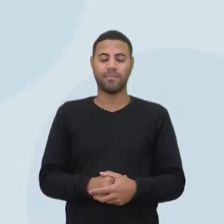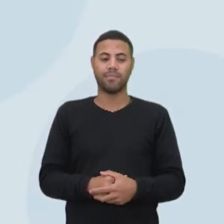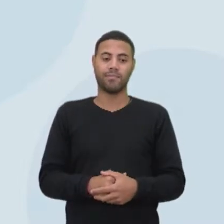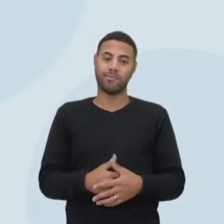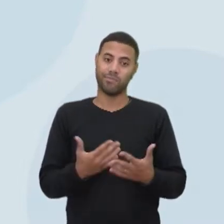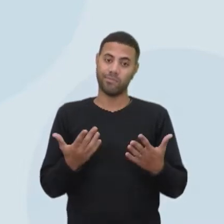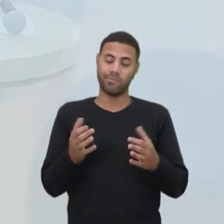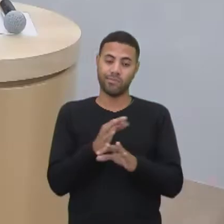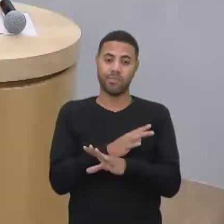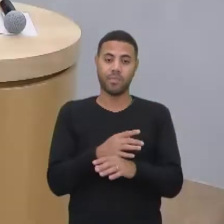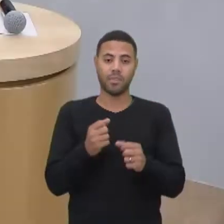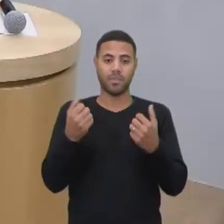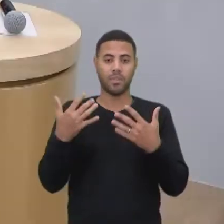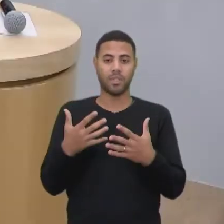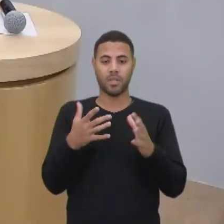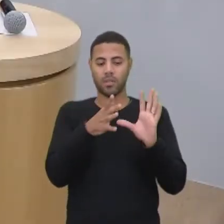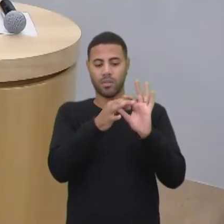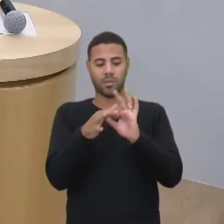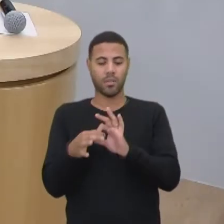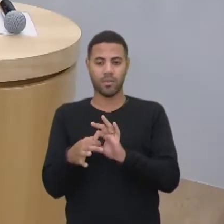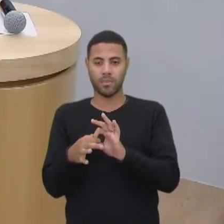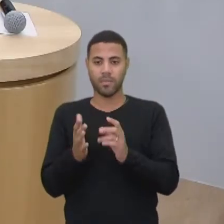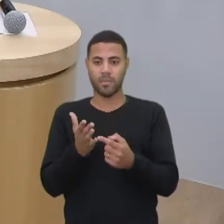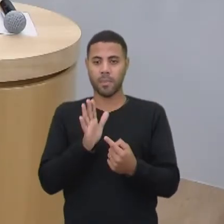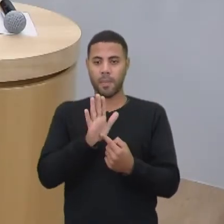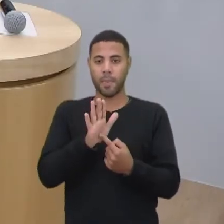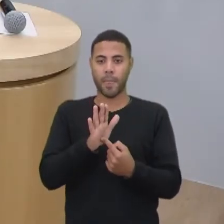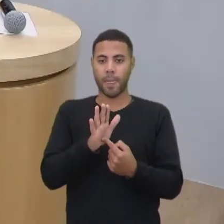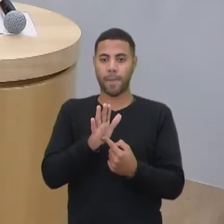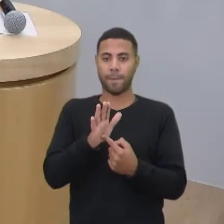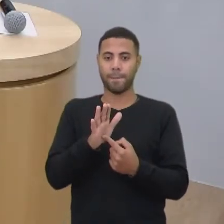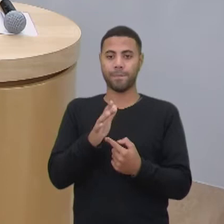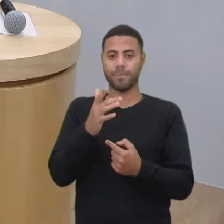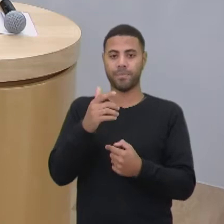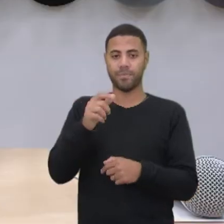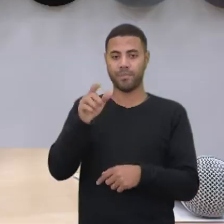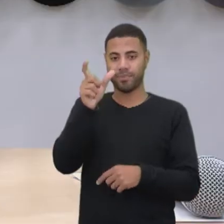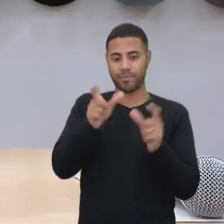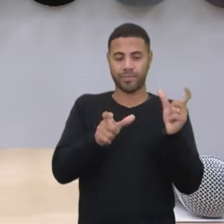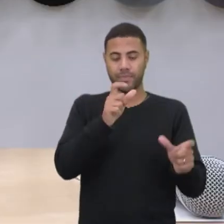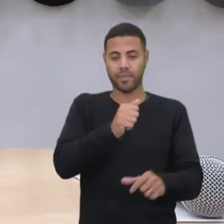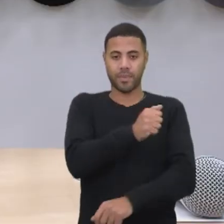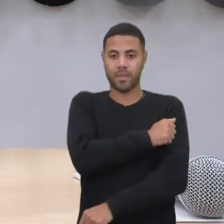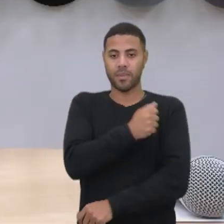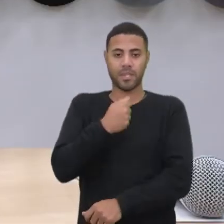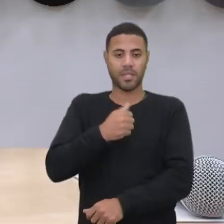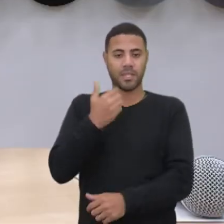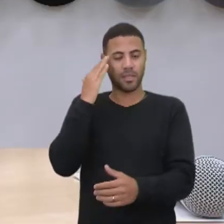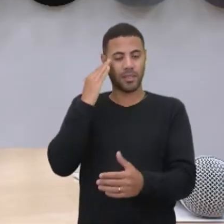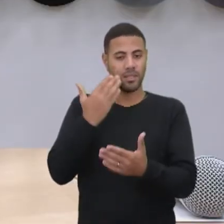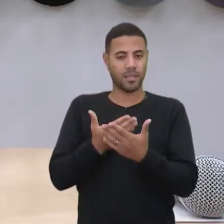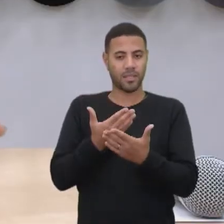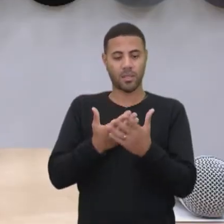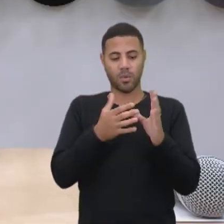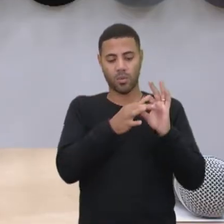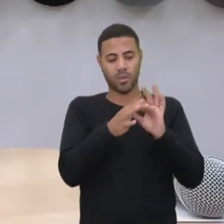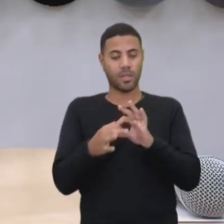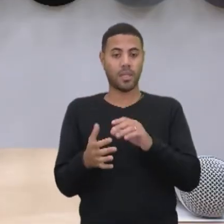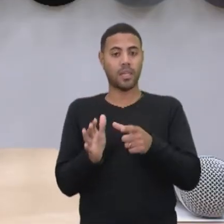Primeiro que essa tirinha ela é contextualizada, né? Sim. Então o estudante, para poder entender, ele vai ter que saber o